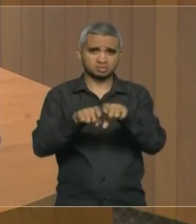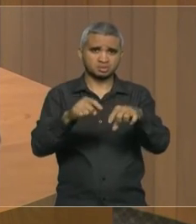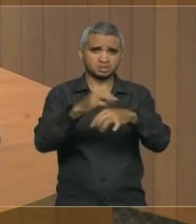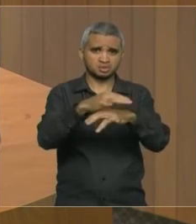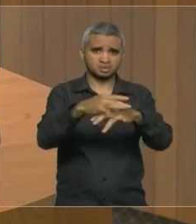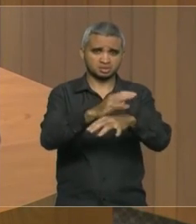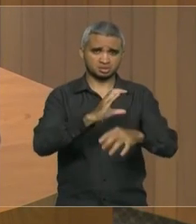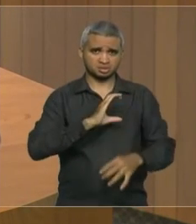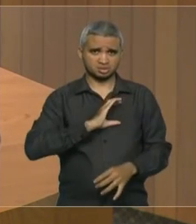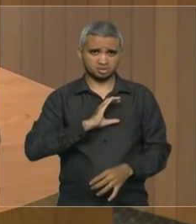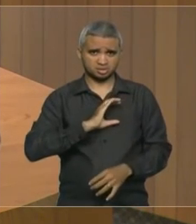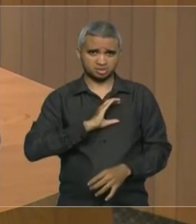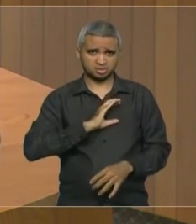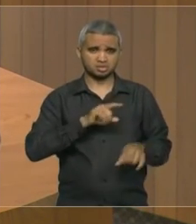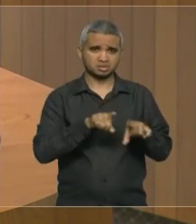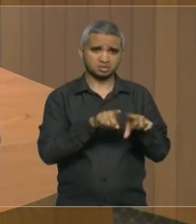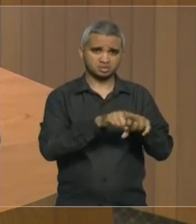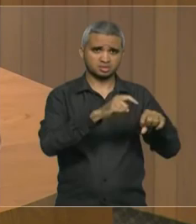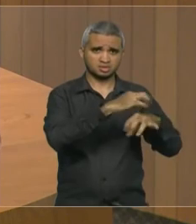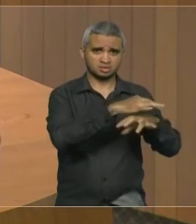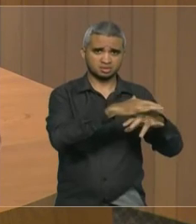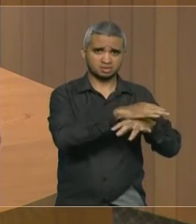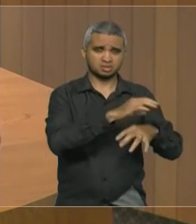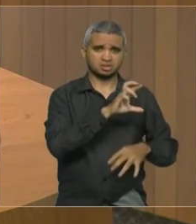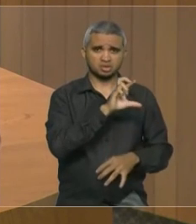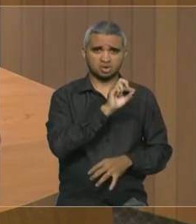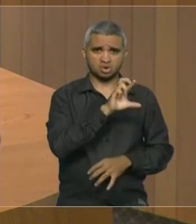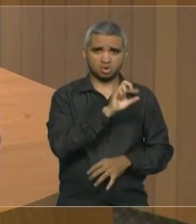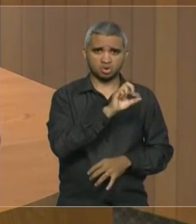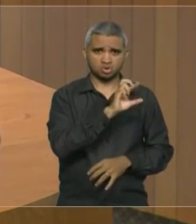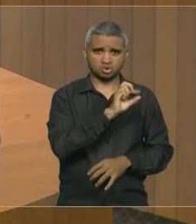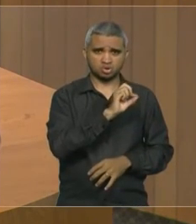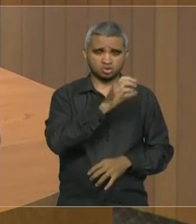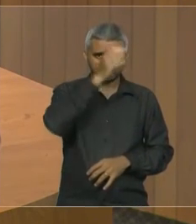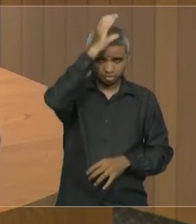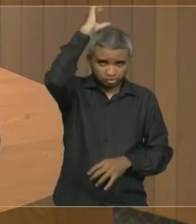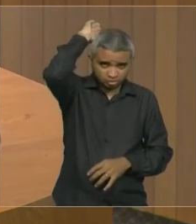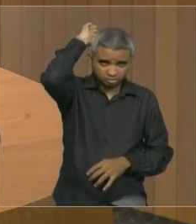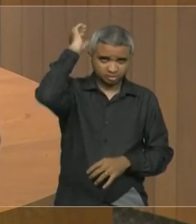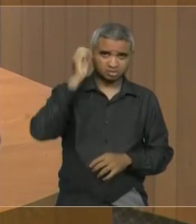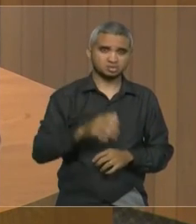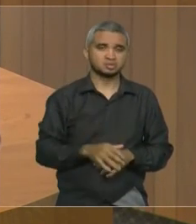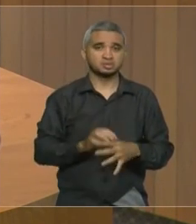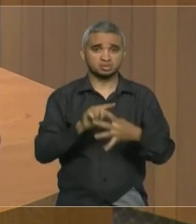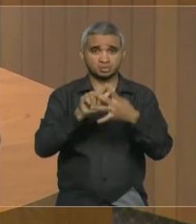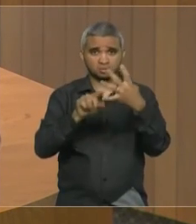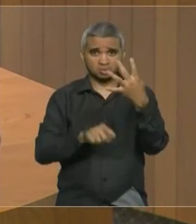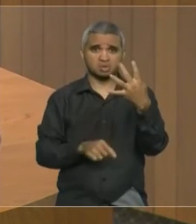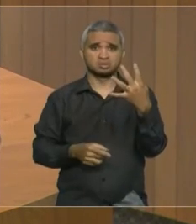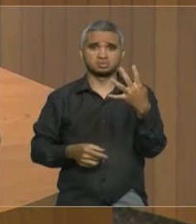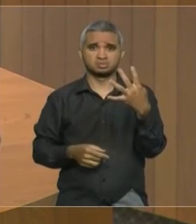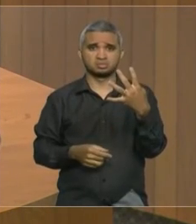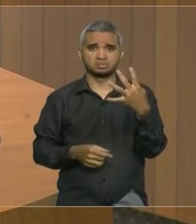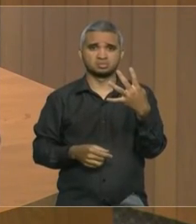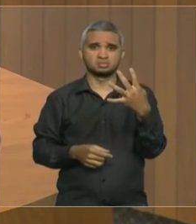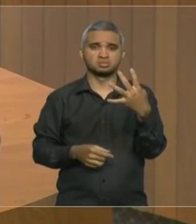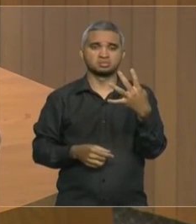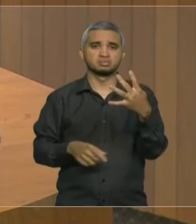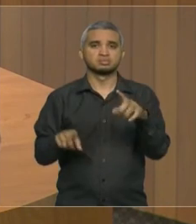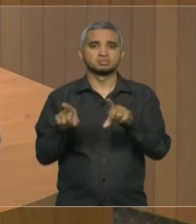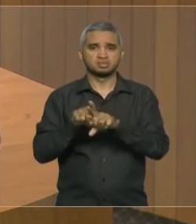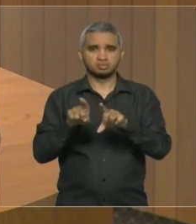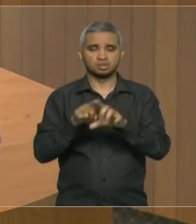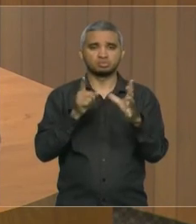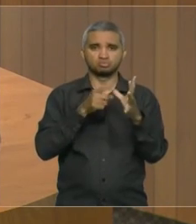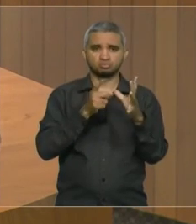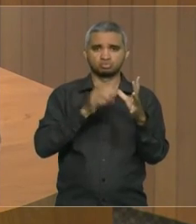Caxias e também para a cidade de Codó e Chapadinho. Então fizemos 4 requerimentos, além do requerimento que já tramita nesta